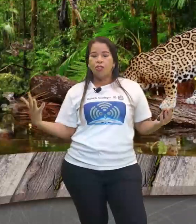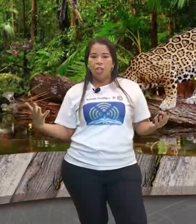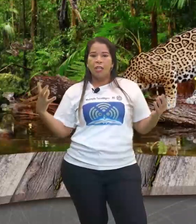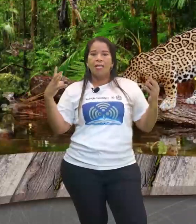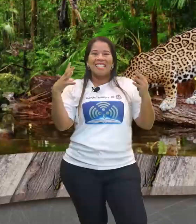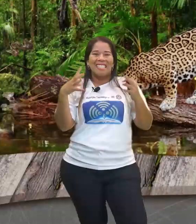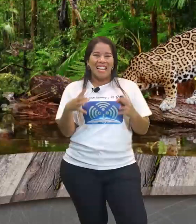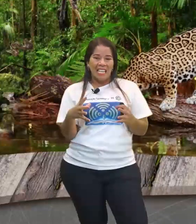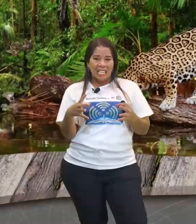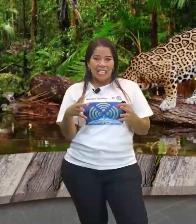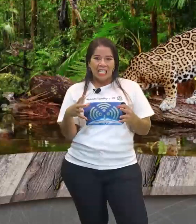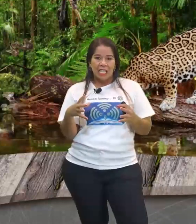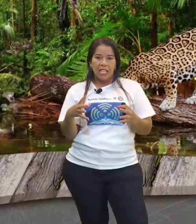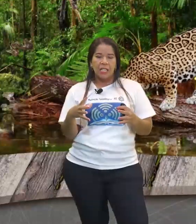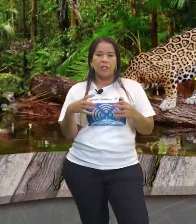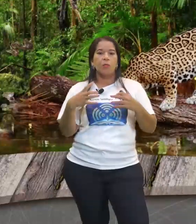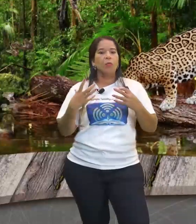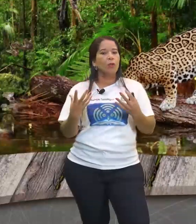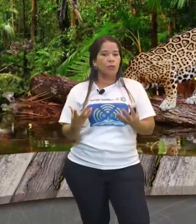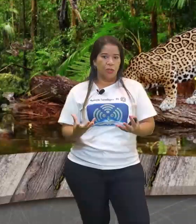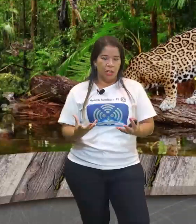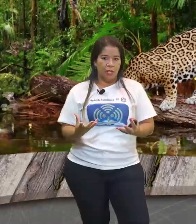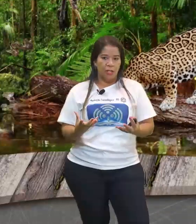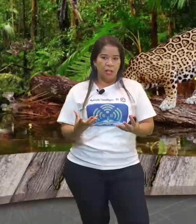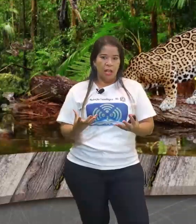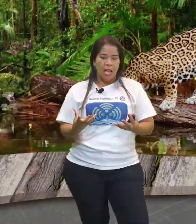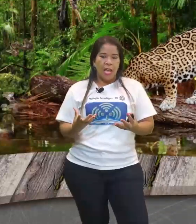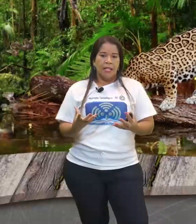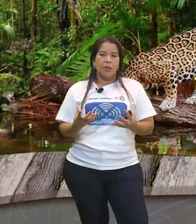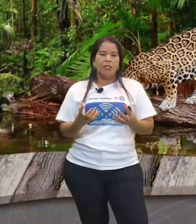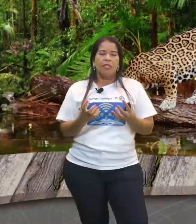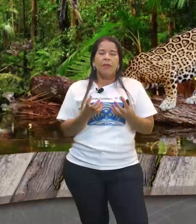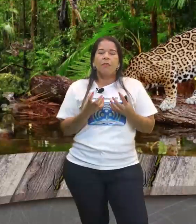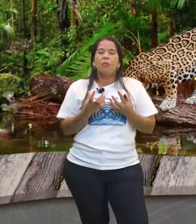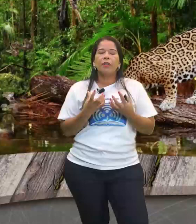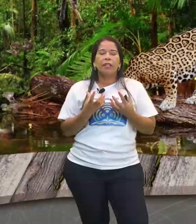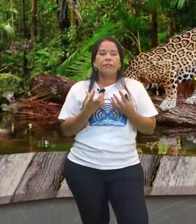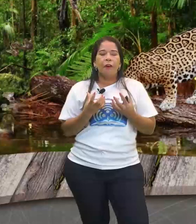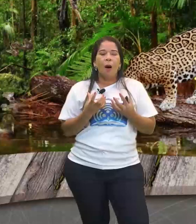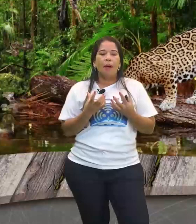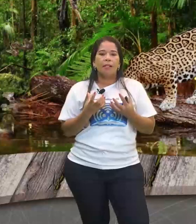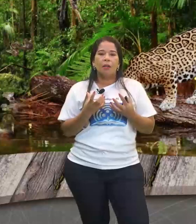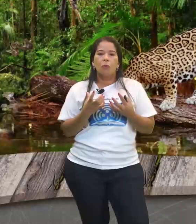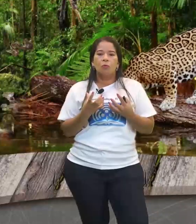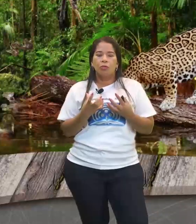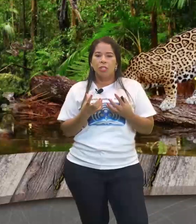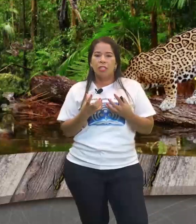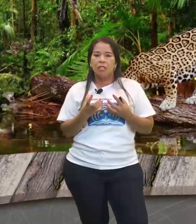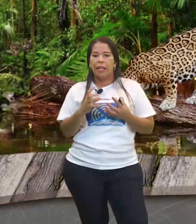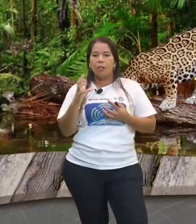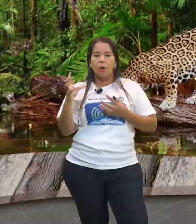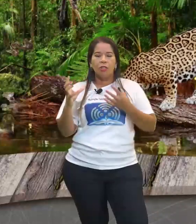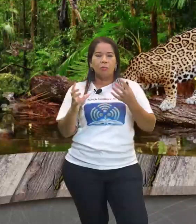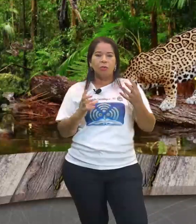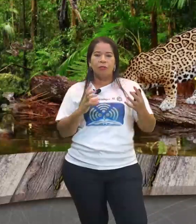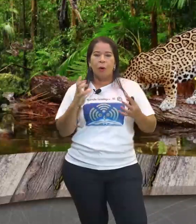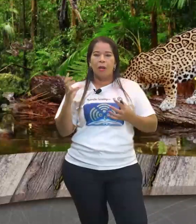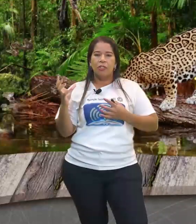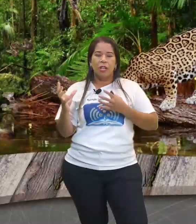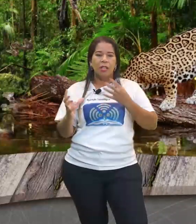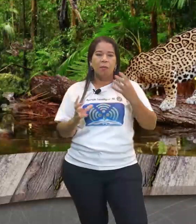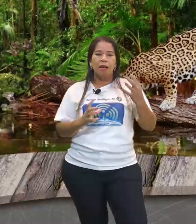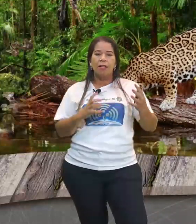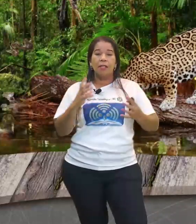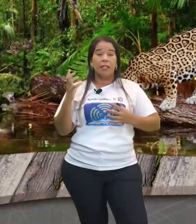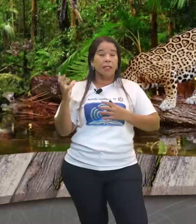milhões de genes. São muitos genes. Então, você tem muita informação contida. Quem gosta muito de